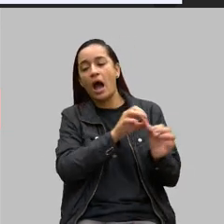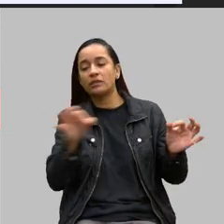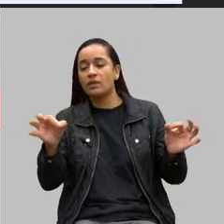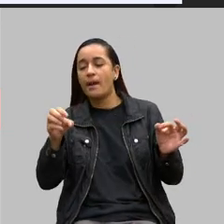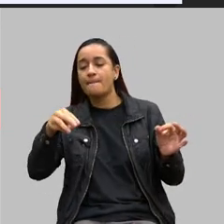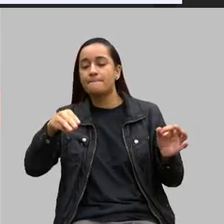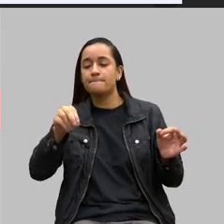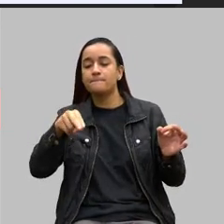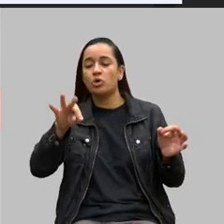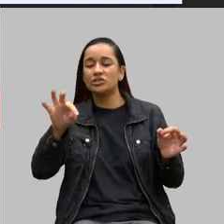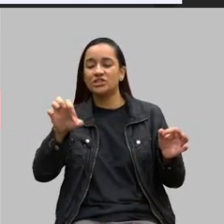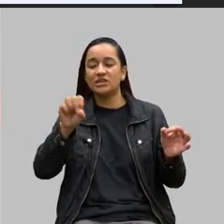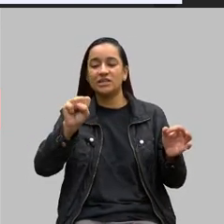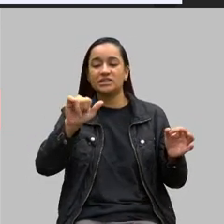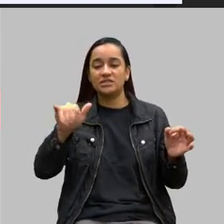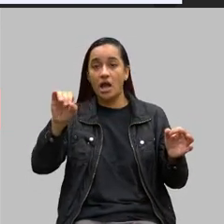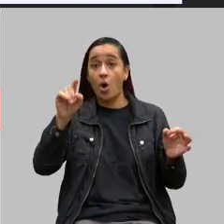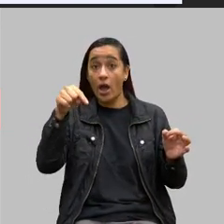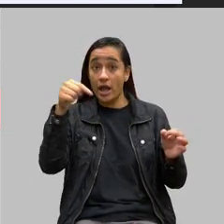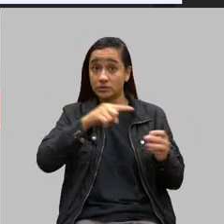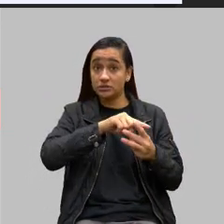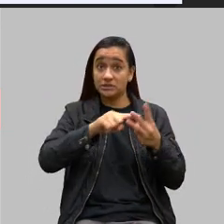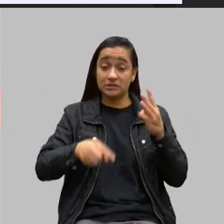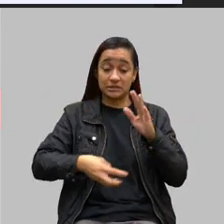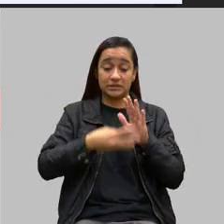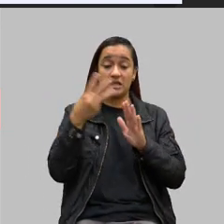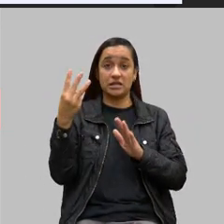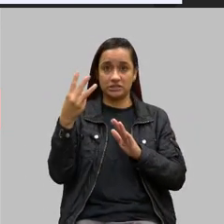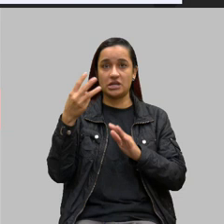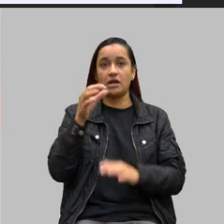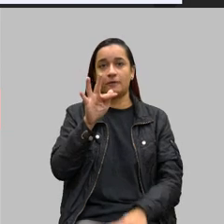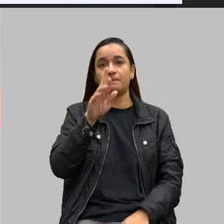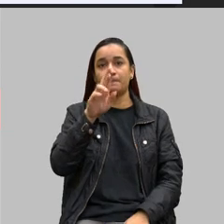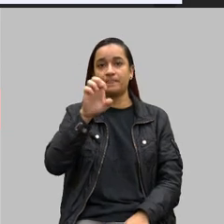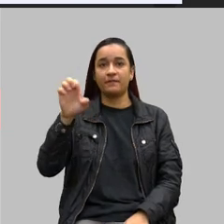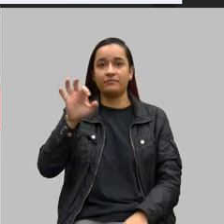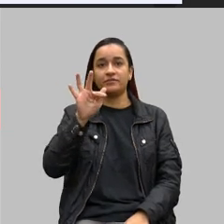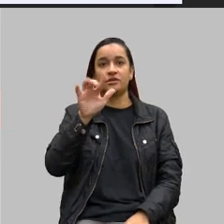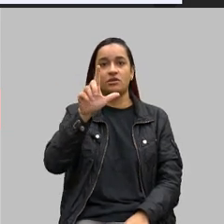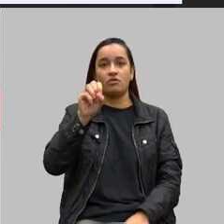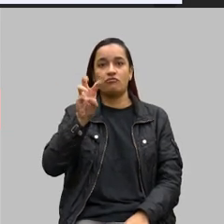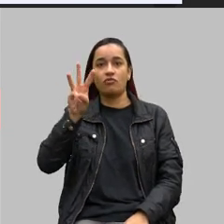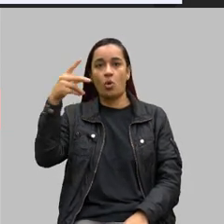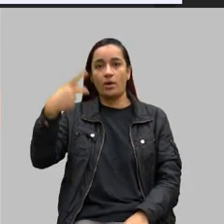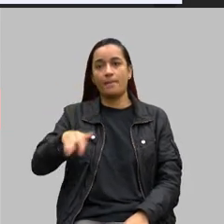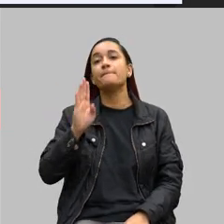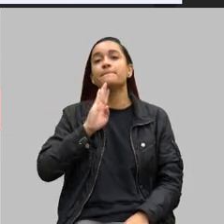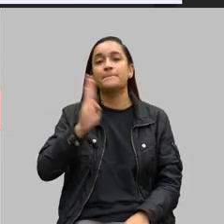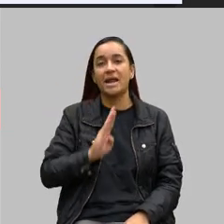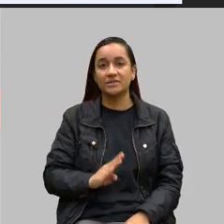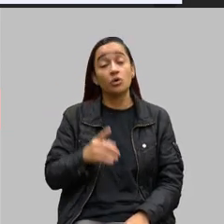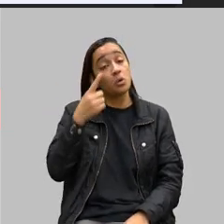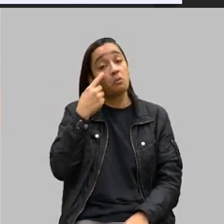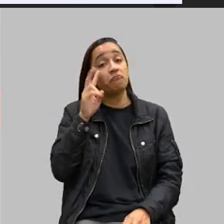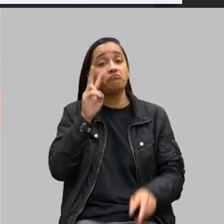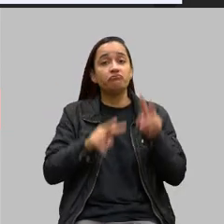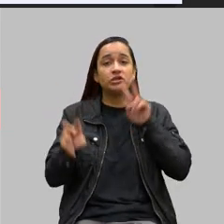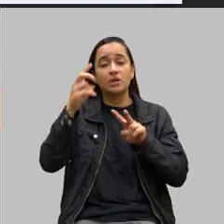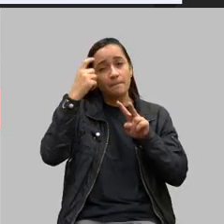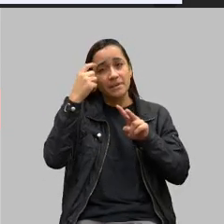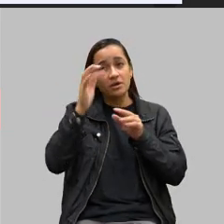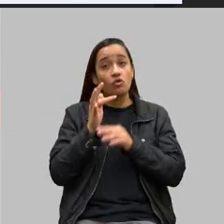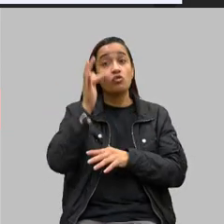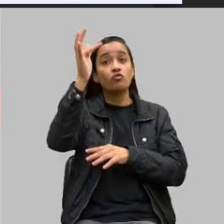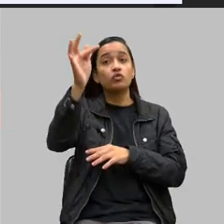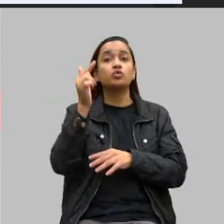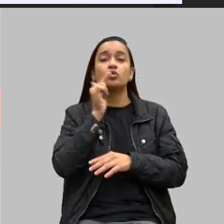então também estamos aí na na Vanguarda e a nossa visão de futuro né é que avançarmos com as concessões de rodovia